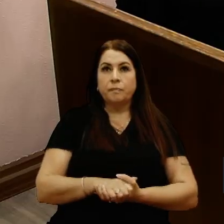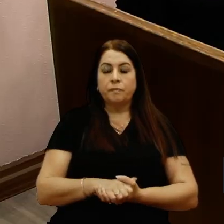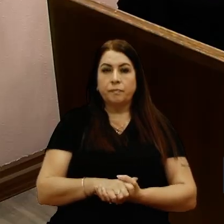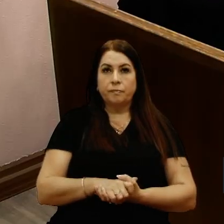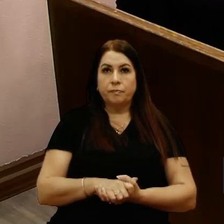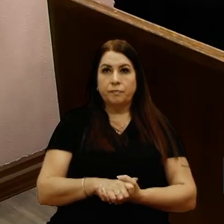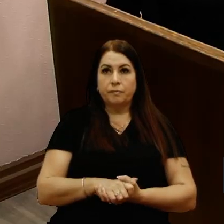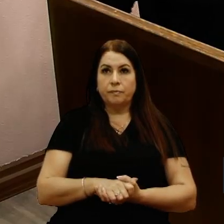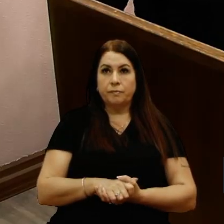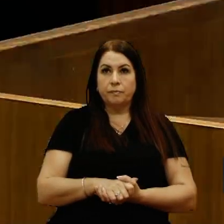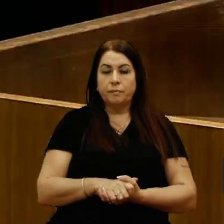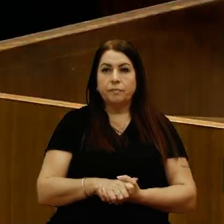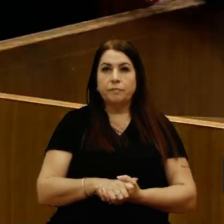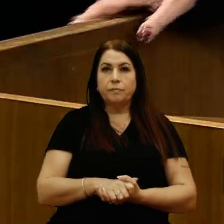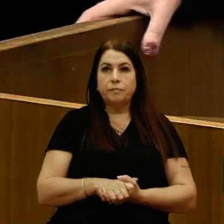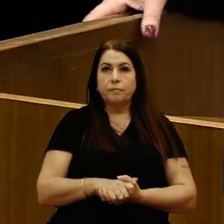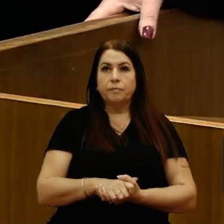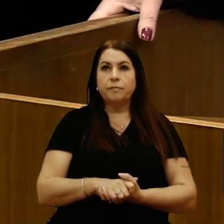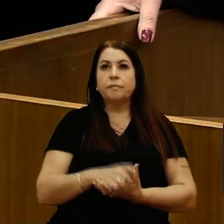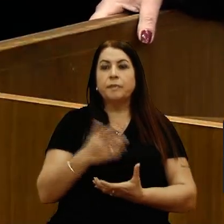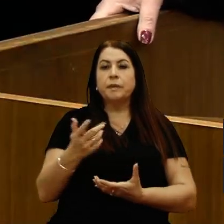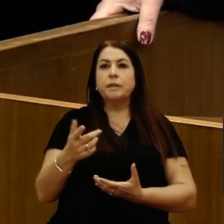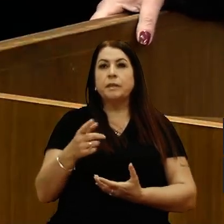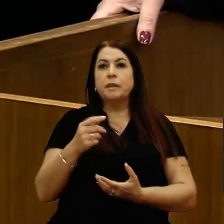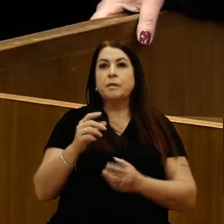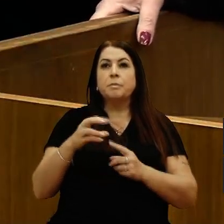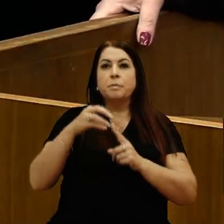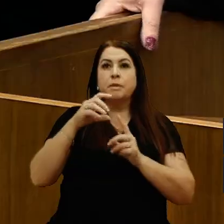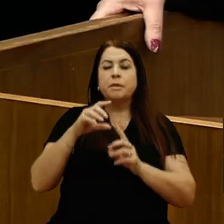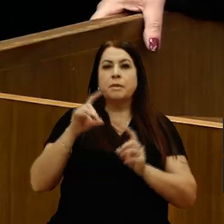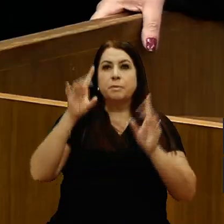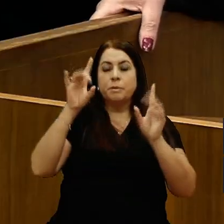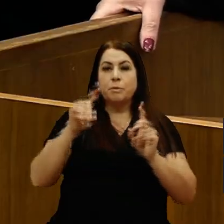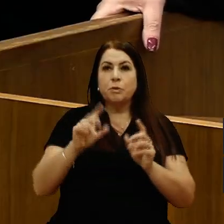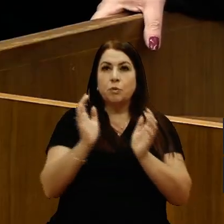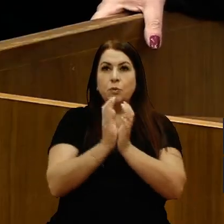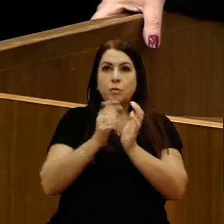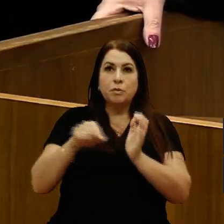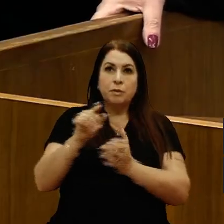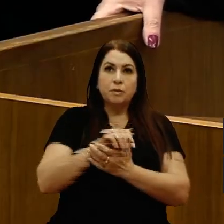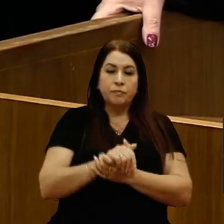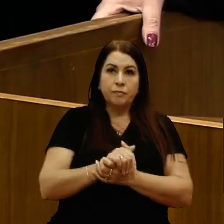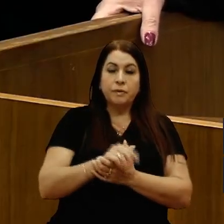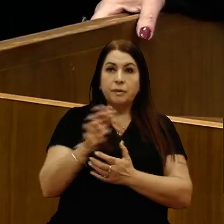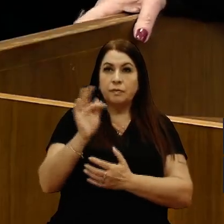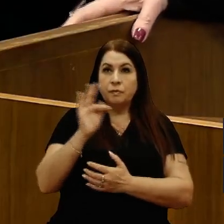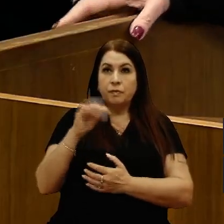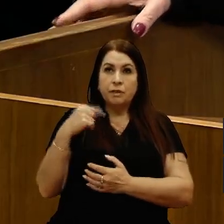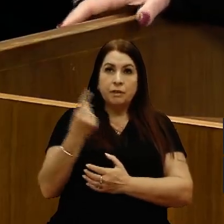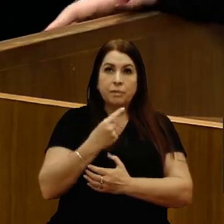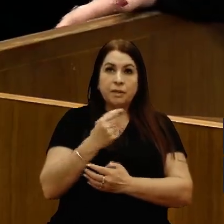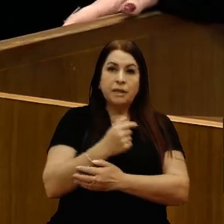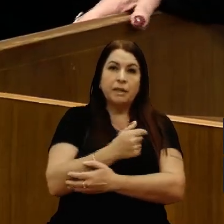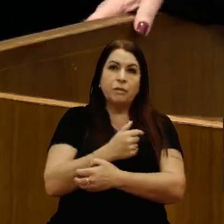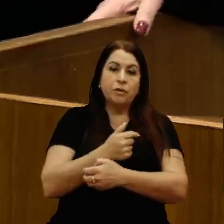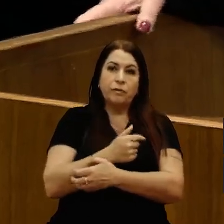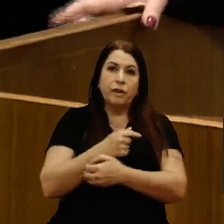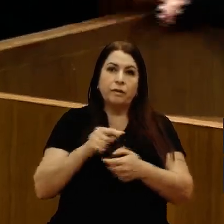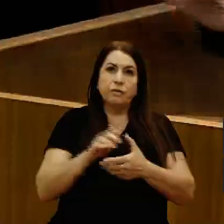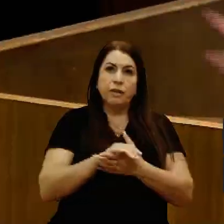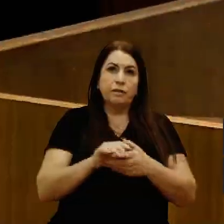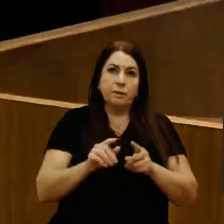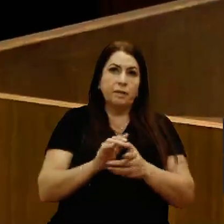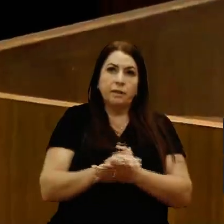E foi combinado, especialmente aos colegas da frente, que a partir de fevereiro nós passaremos nas